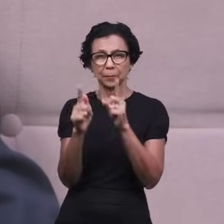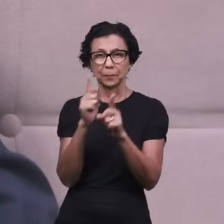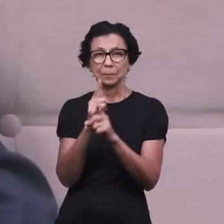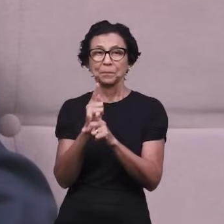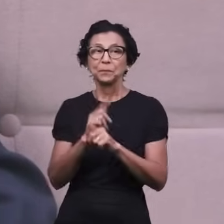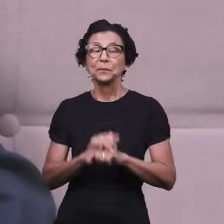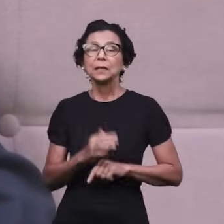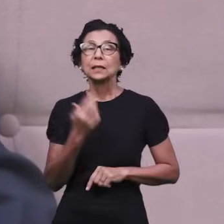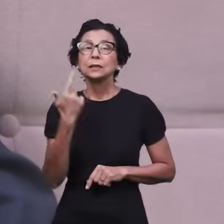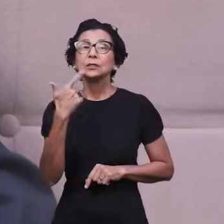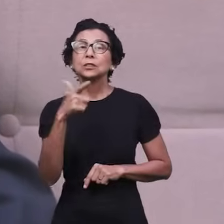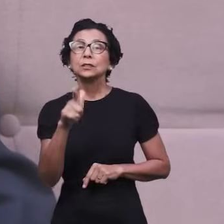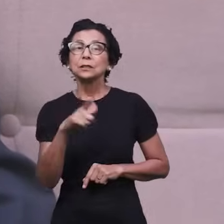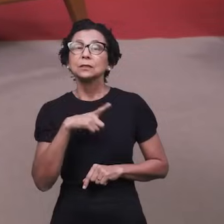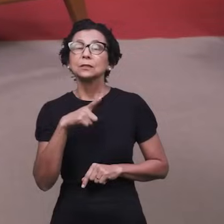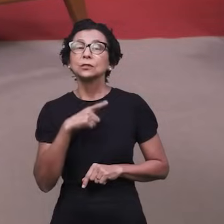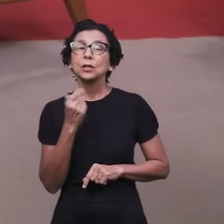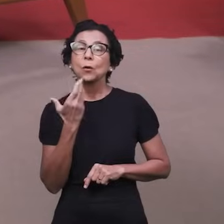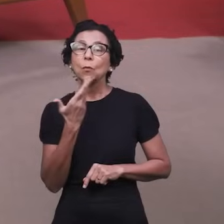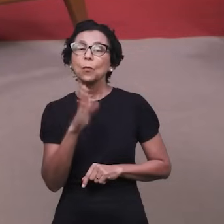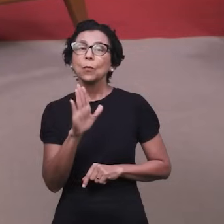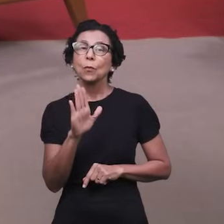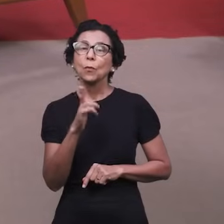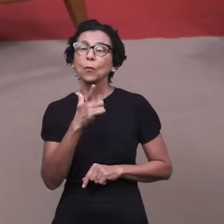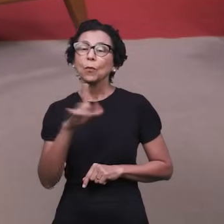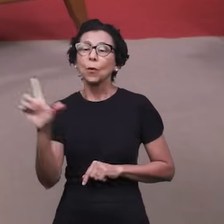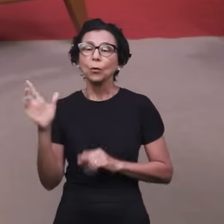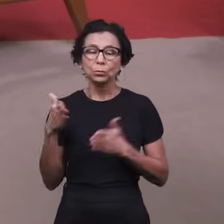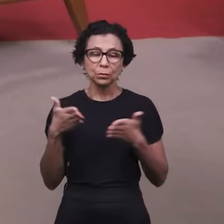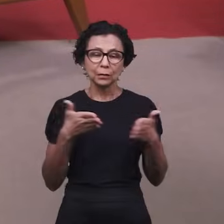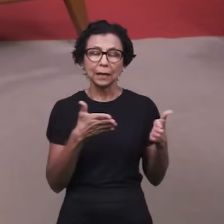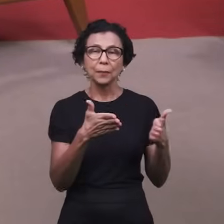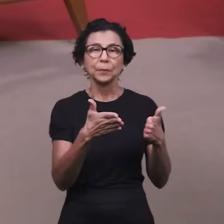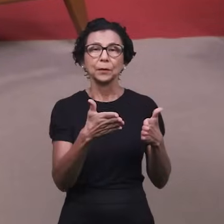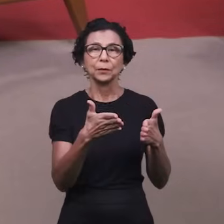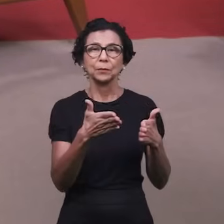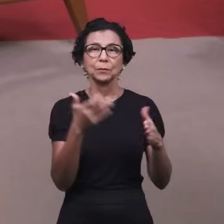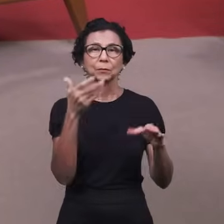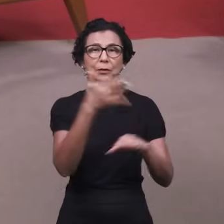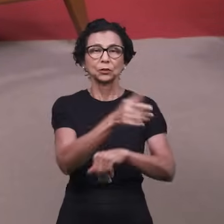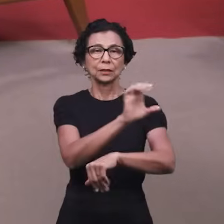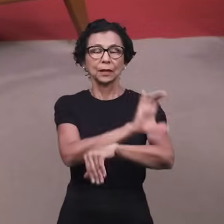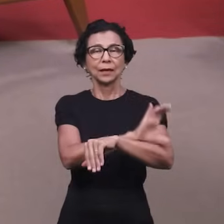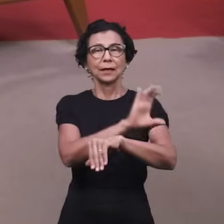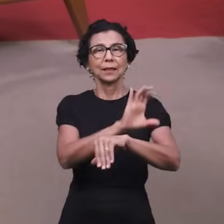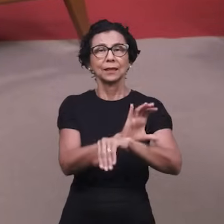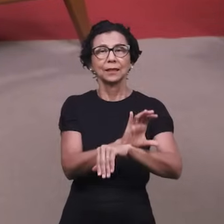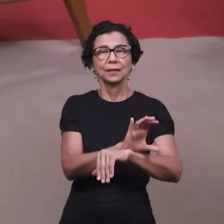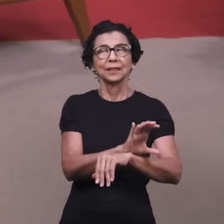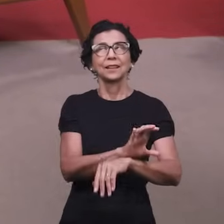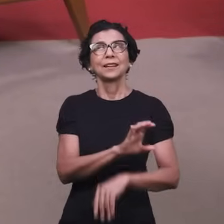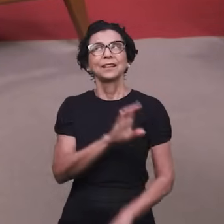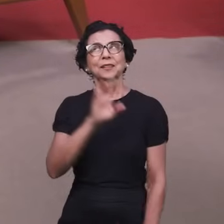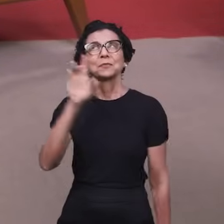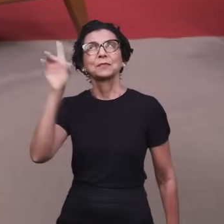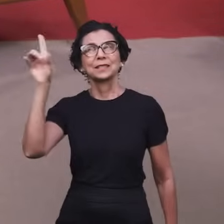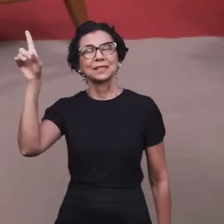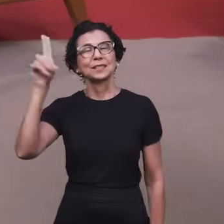Canaã. A partir da saída do Egito. Exatamente. Mas Deus escolheu aquela rota pelo deserto porque o